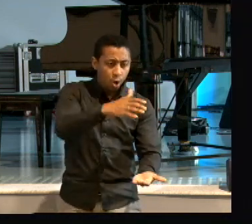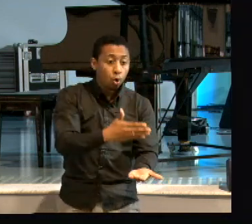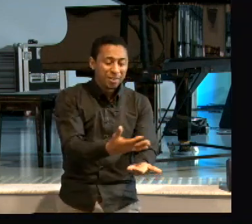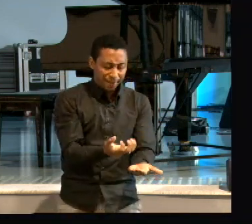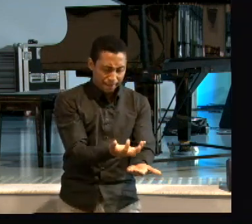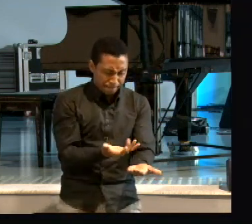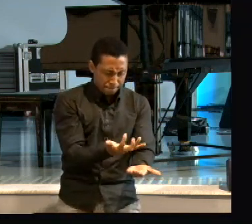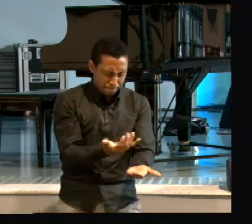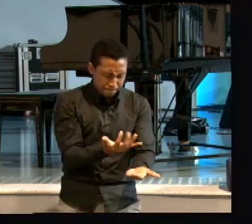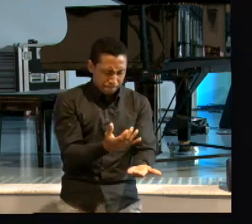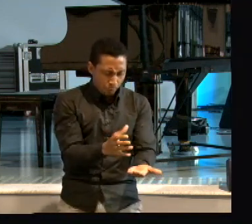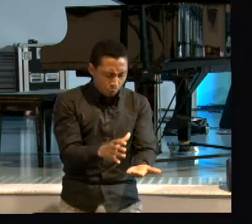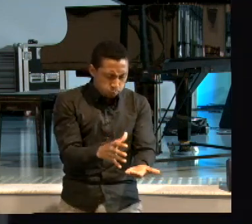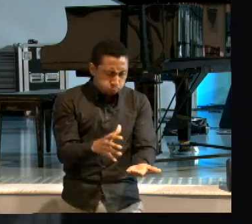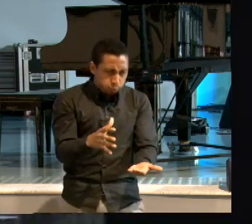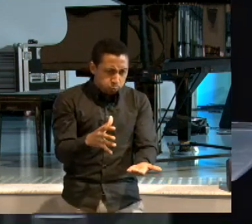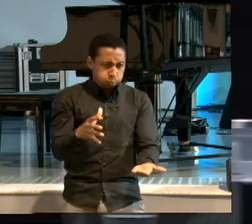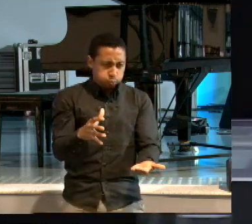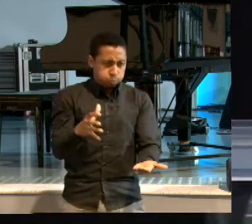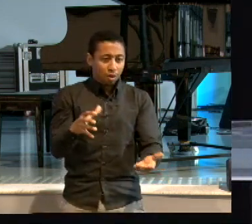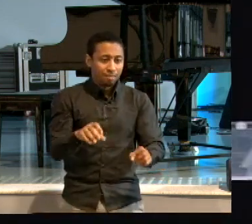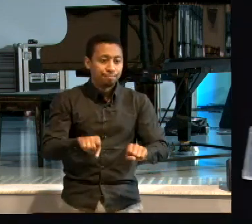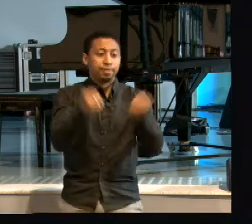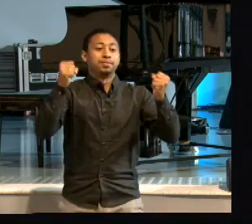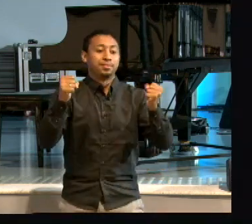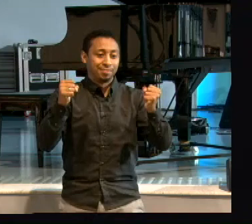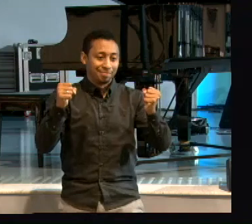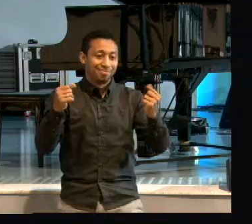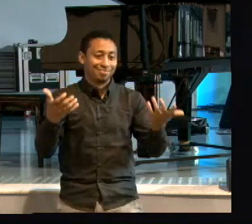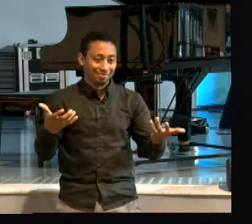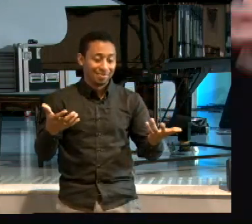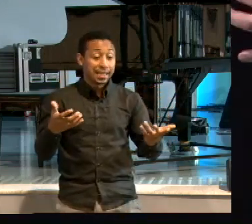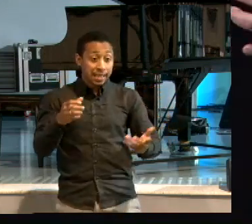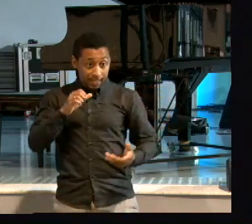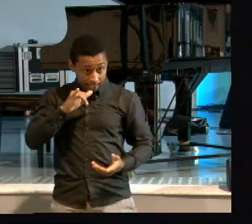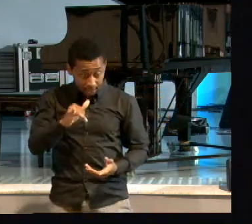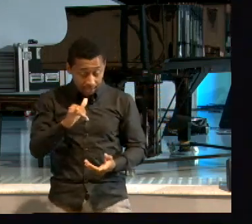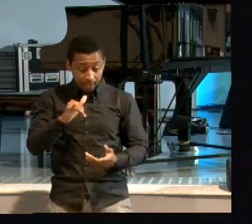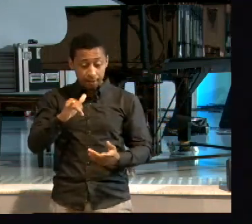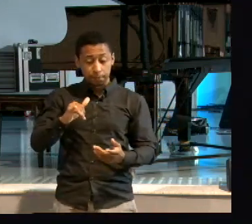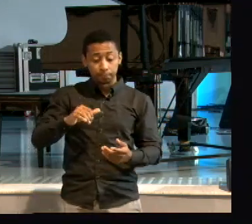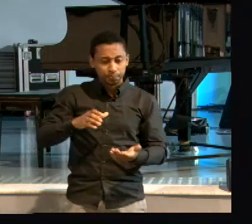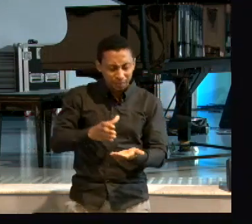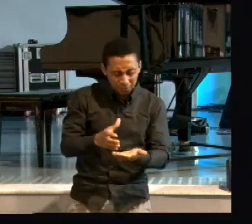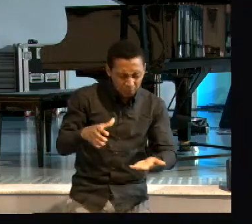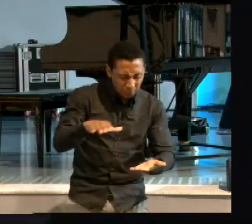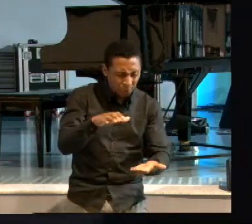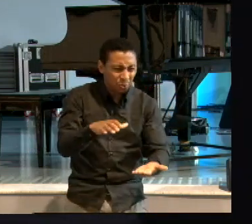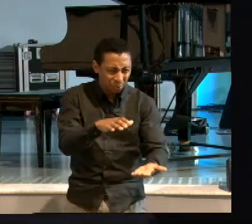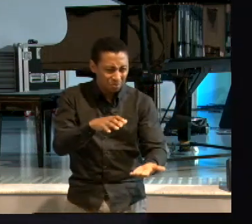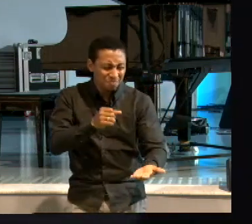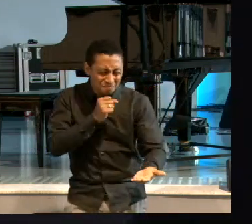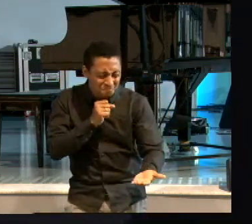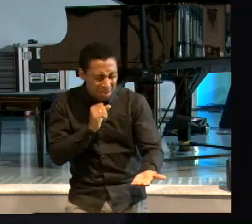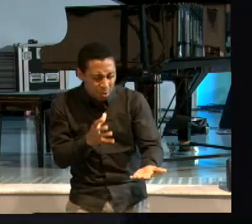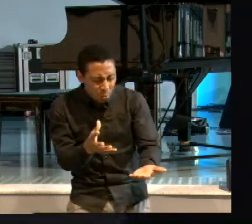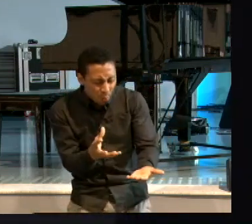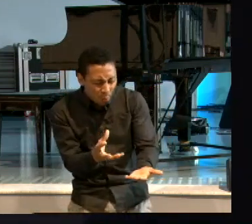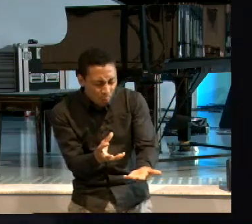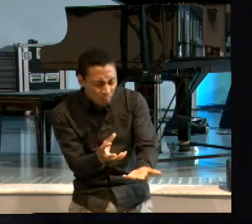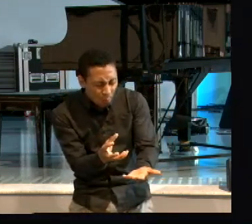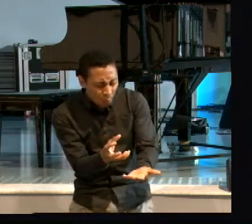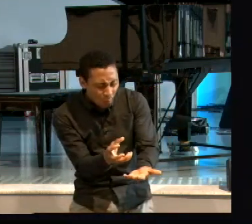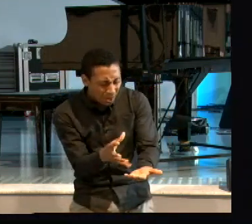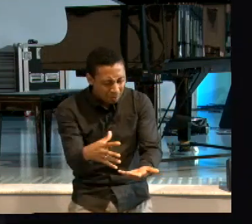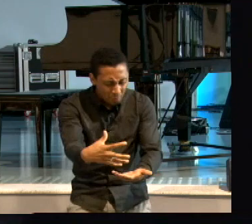o odre fosse feito de um couro velho, que já pudesse estar ressecado, desgastado, quebradiço, então o